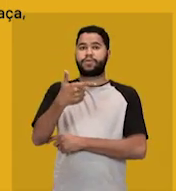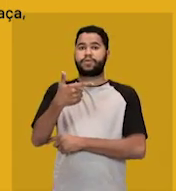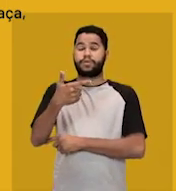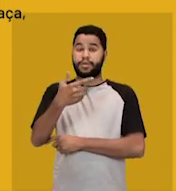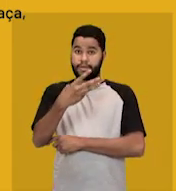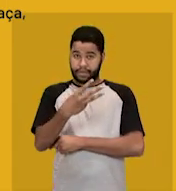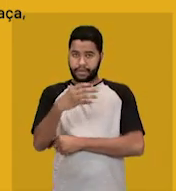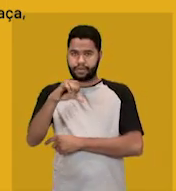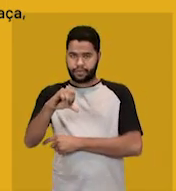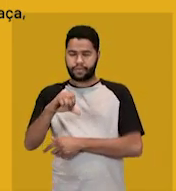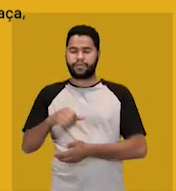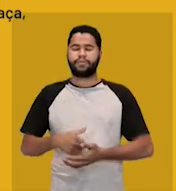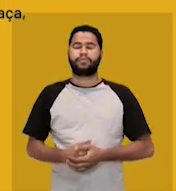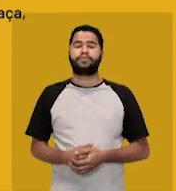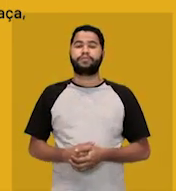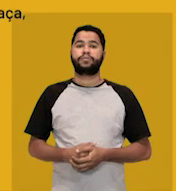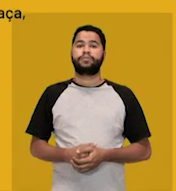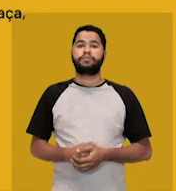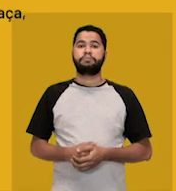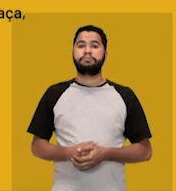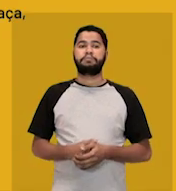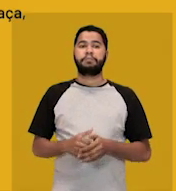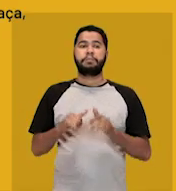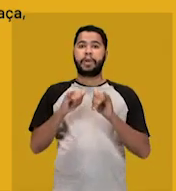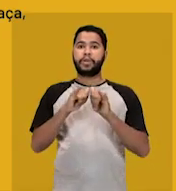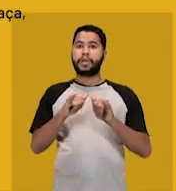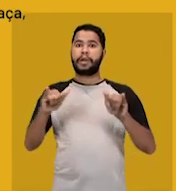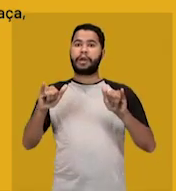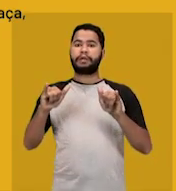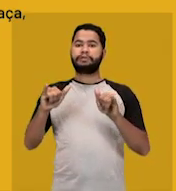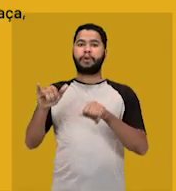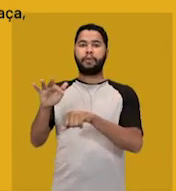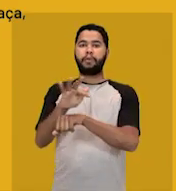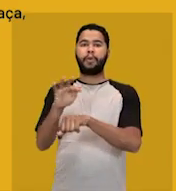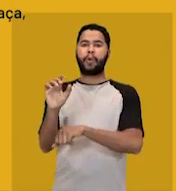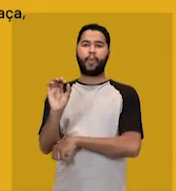1939, sem uma declaração formal de guerra.